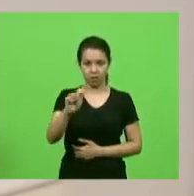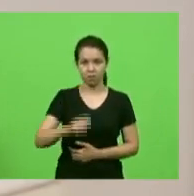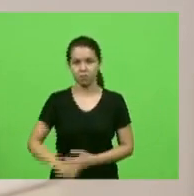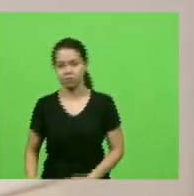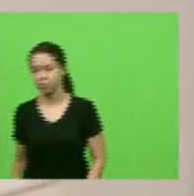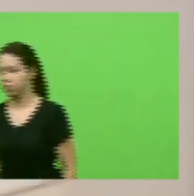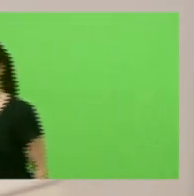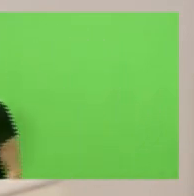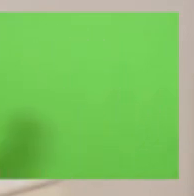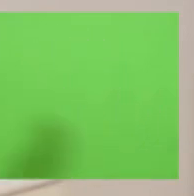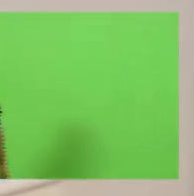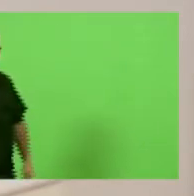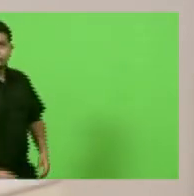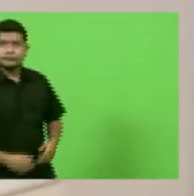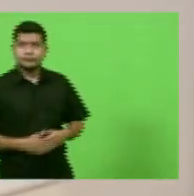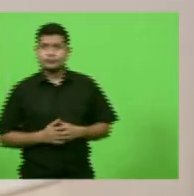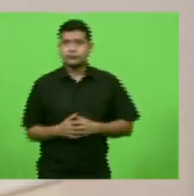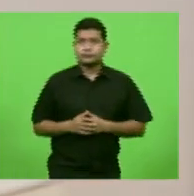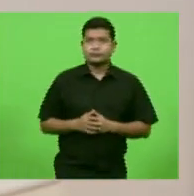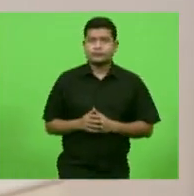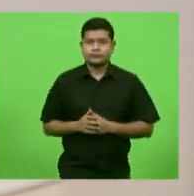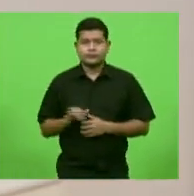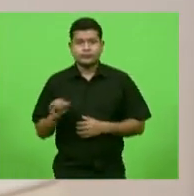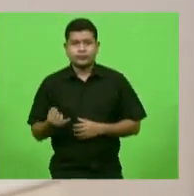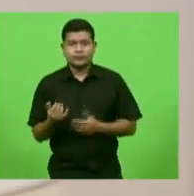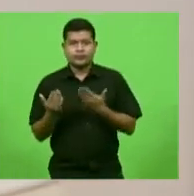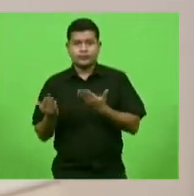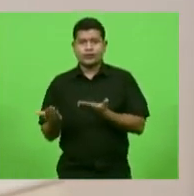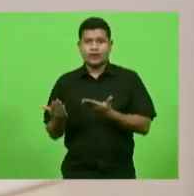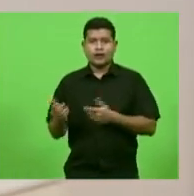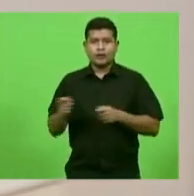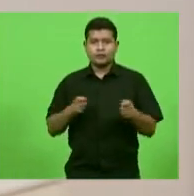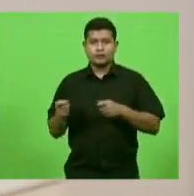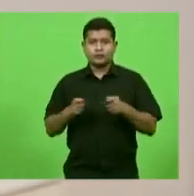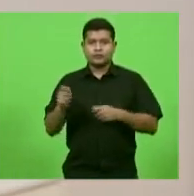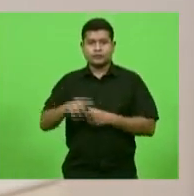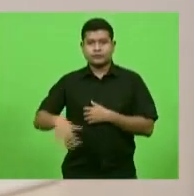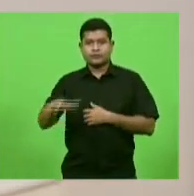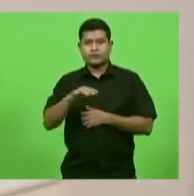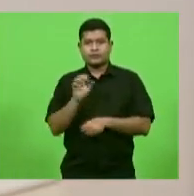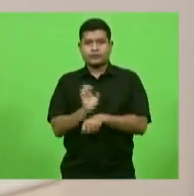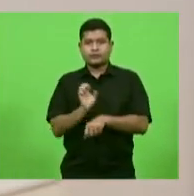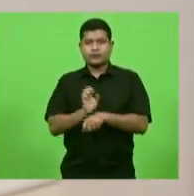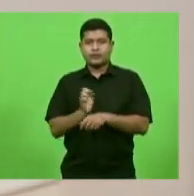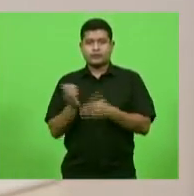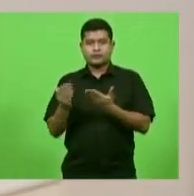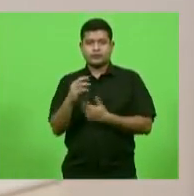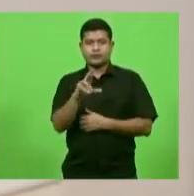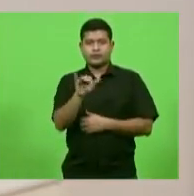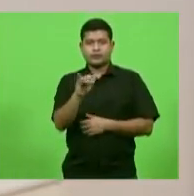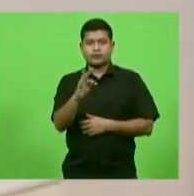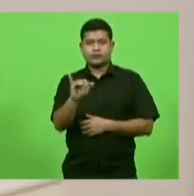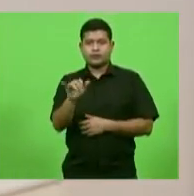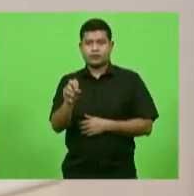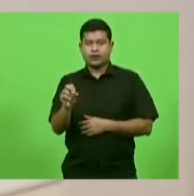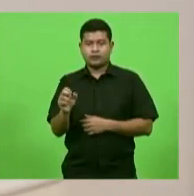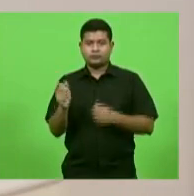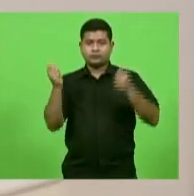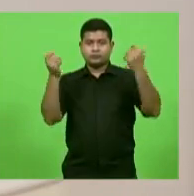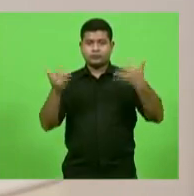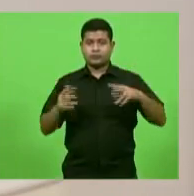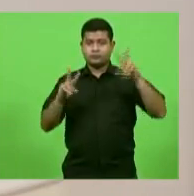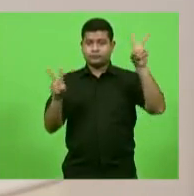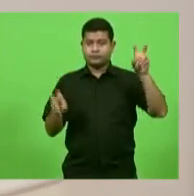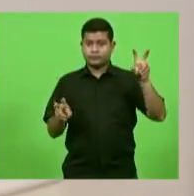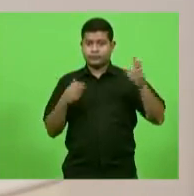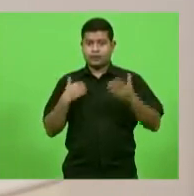Na oportunidade, afirmou o Controlador-Geral do Estado, o senhor Cristiano Socas da Silva, que, abre aspas, os relatórios e os autos